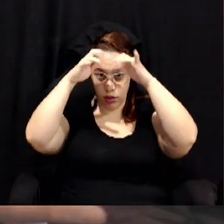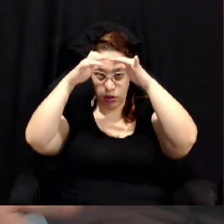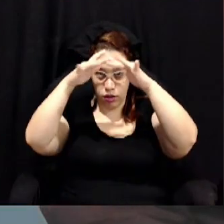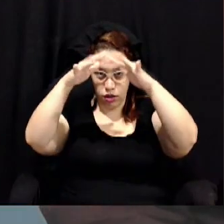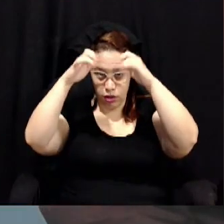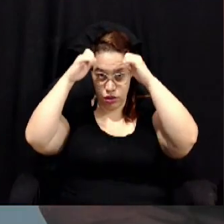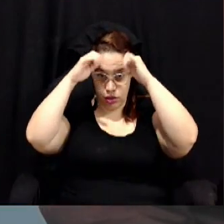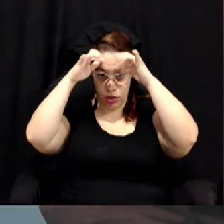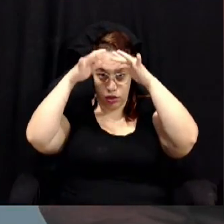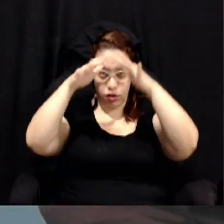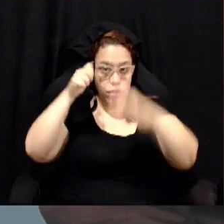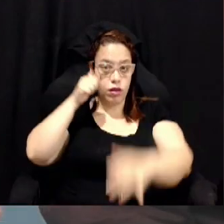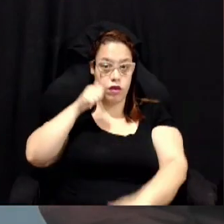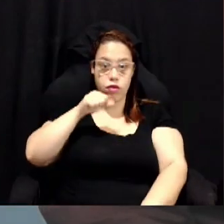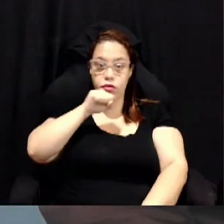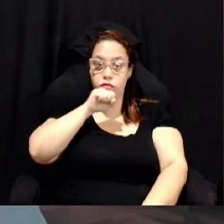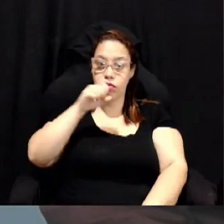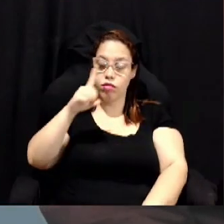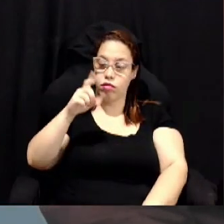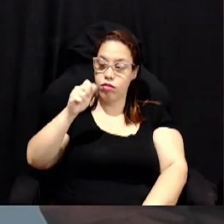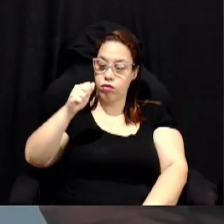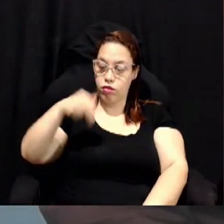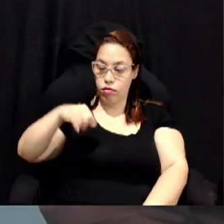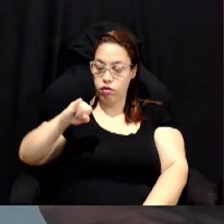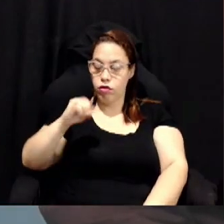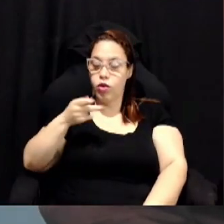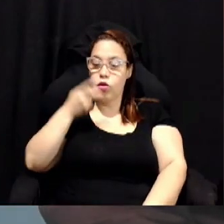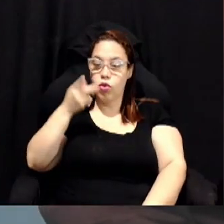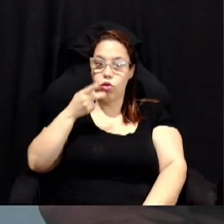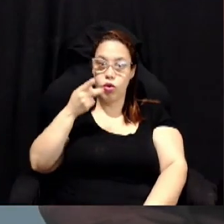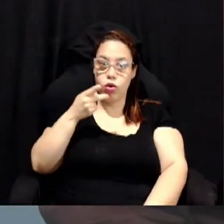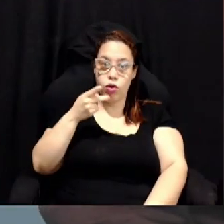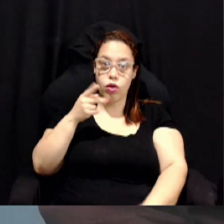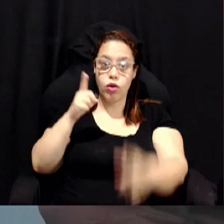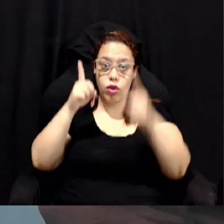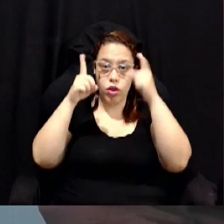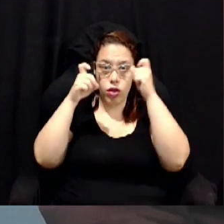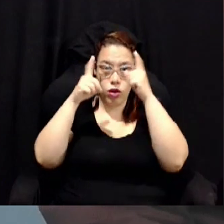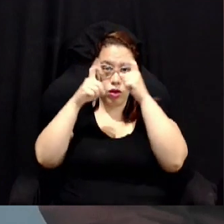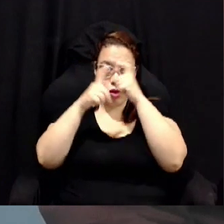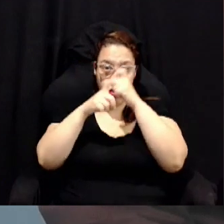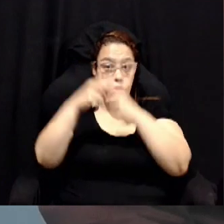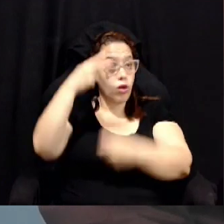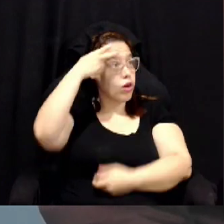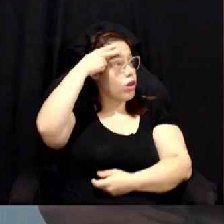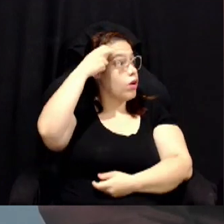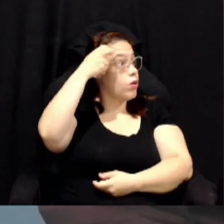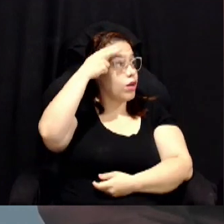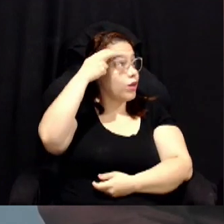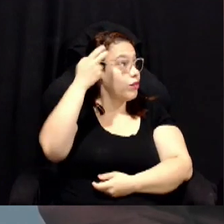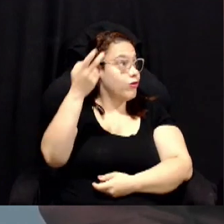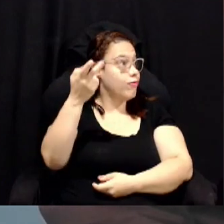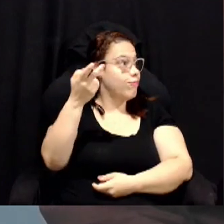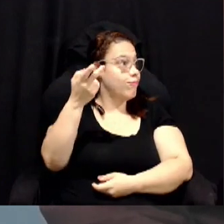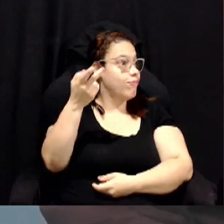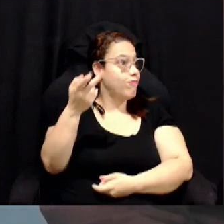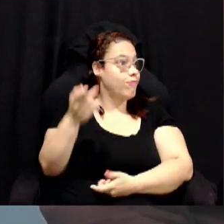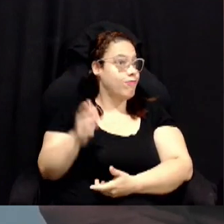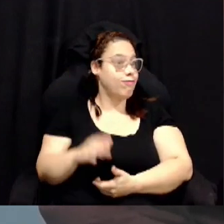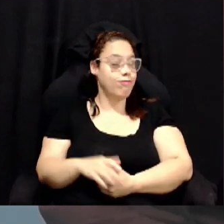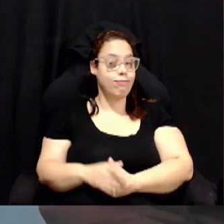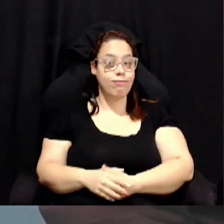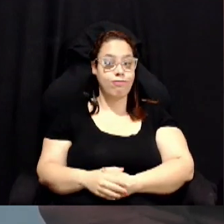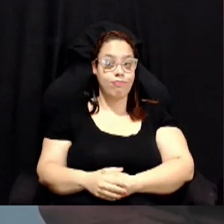como a Dani falou aqui, as mães, ela tinha uma grande dificuldade, Gabriel. As mães, ela tinha que toda